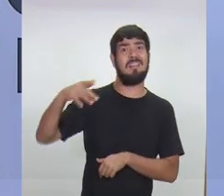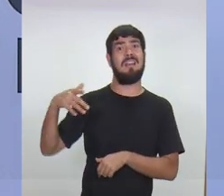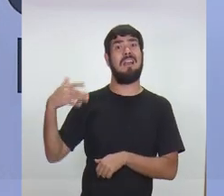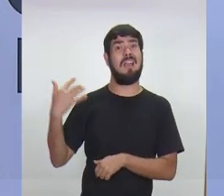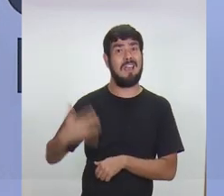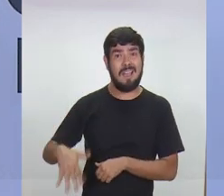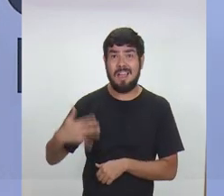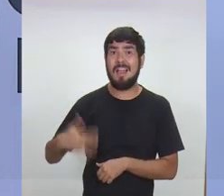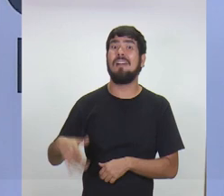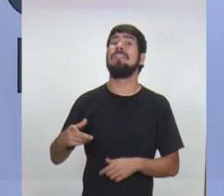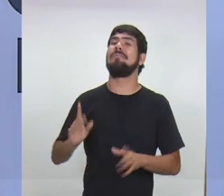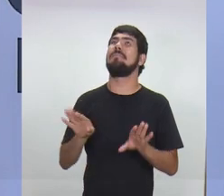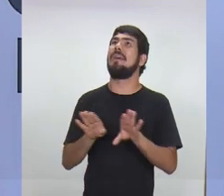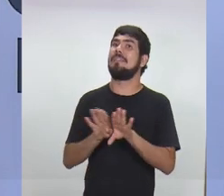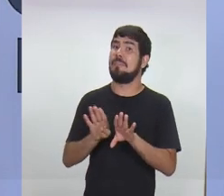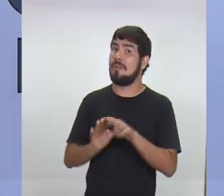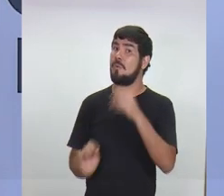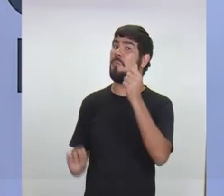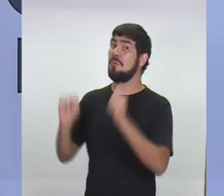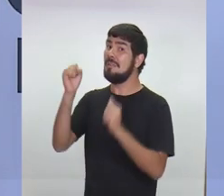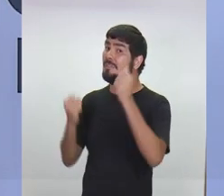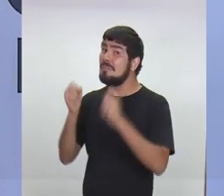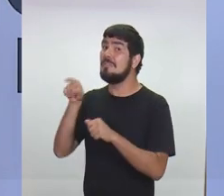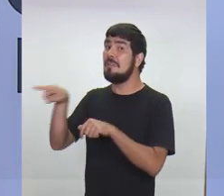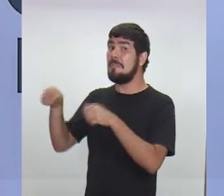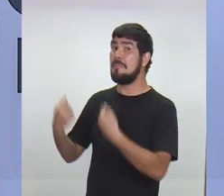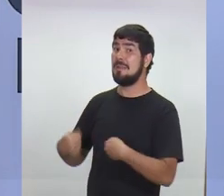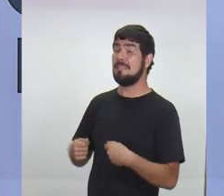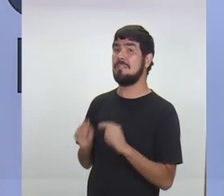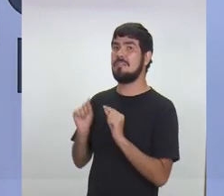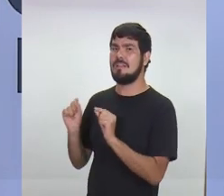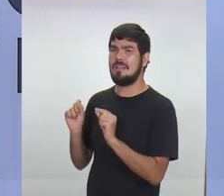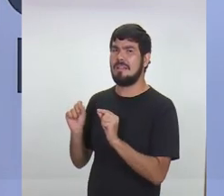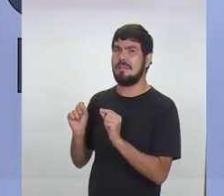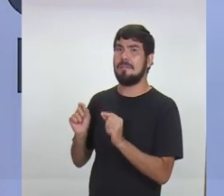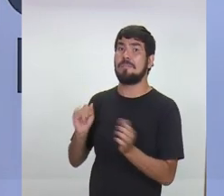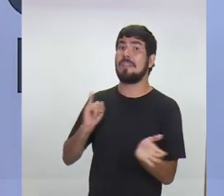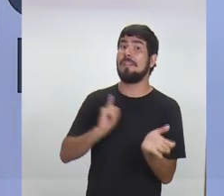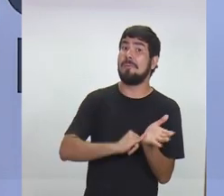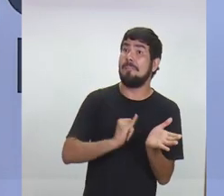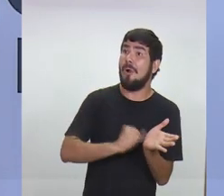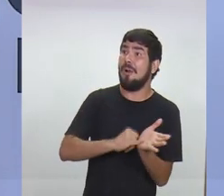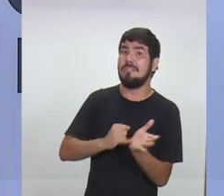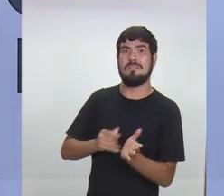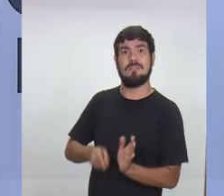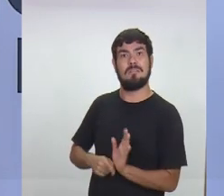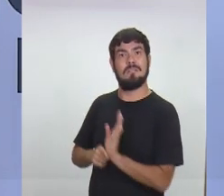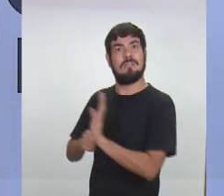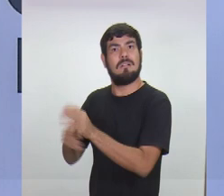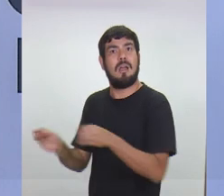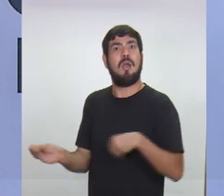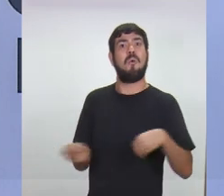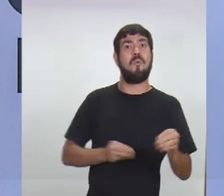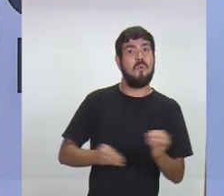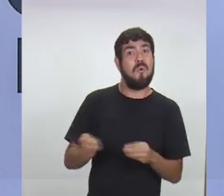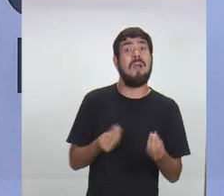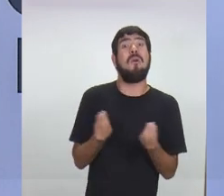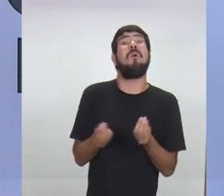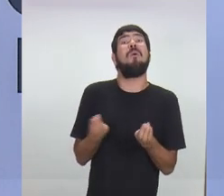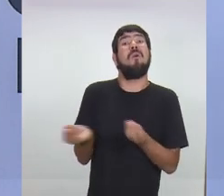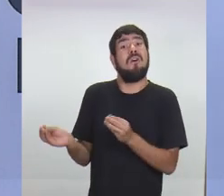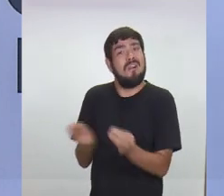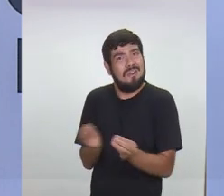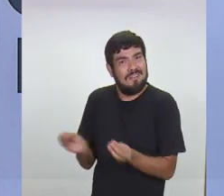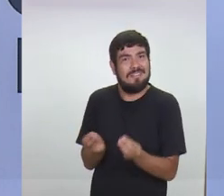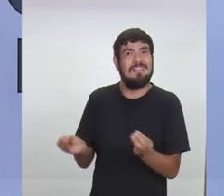ele tem que ter também uma parcela com relação aos impostos e isenções que eles têm como que a gente pode fazer isso como